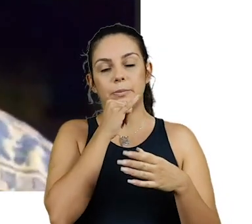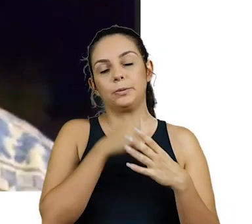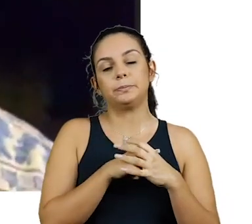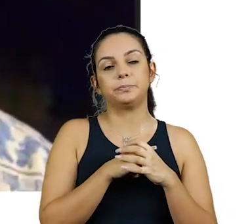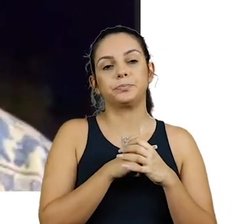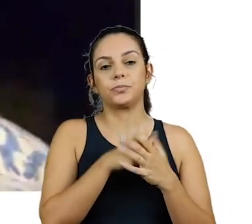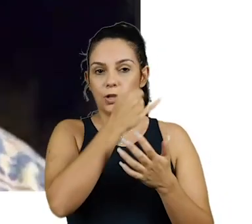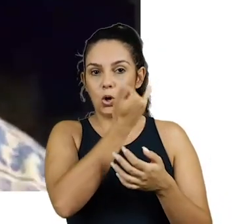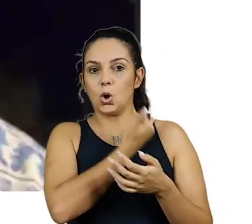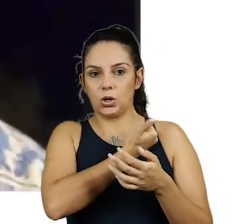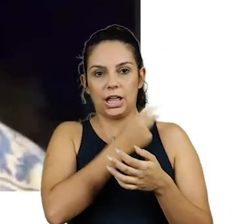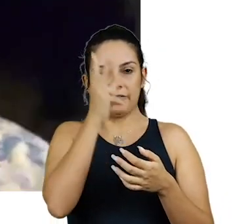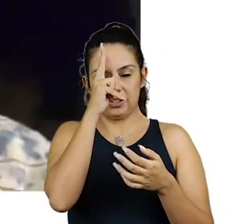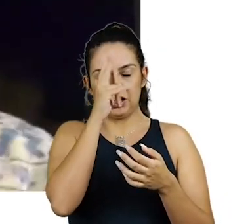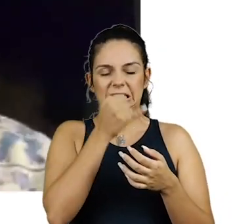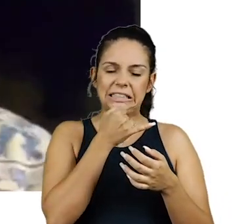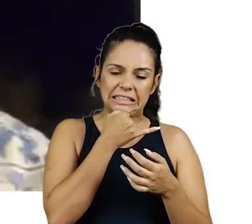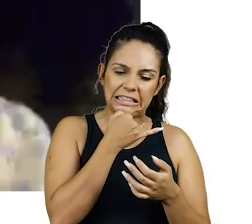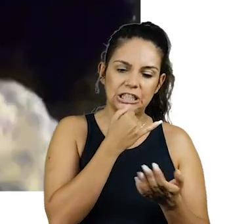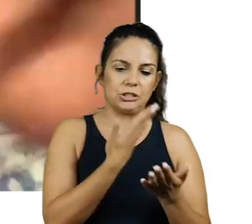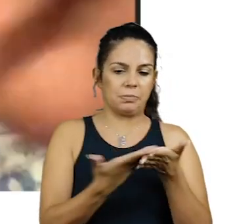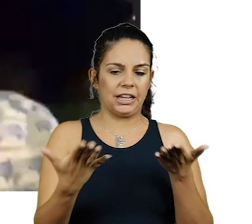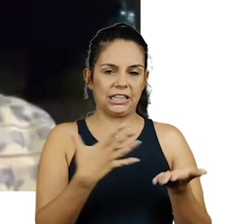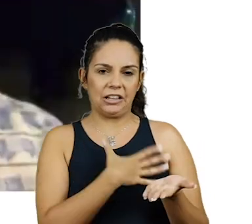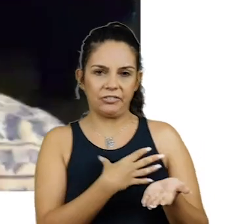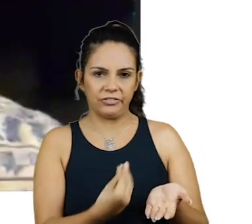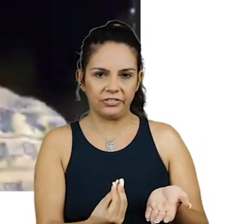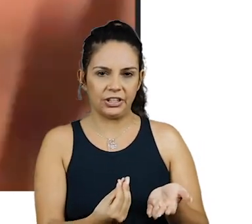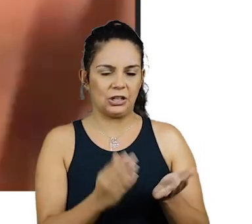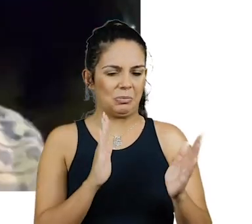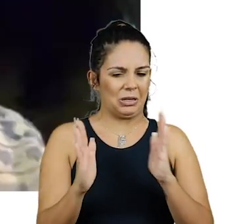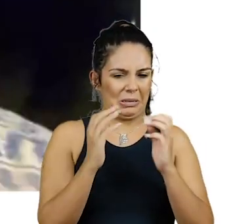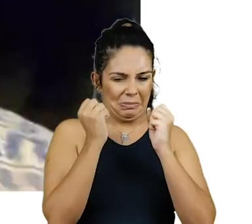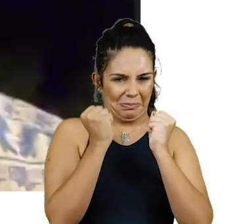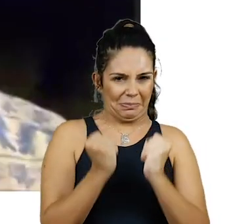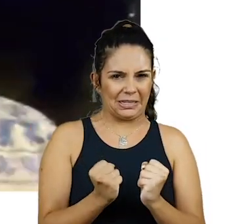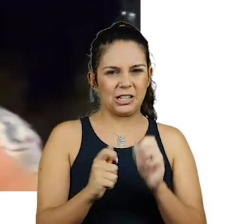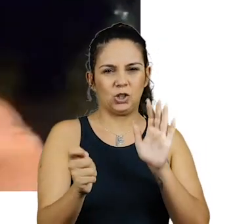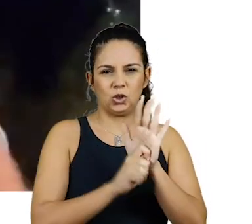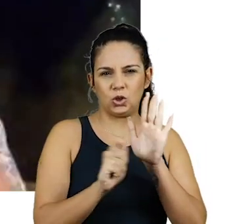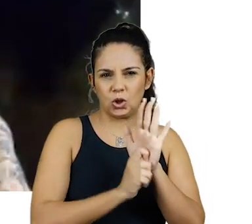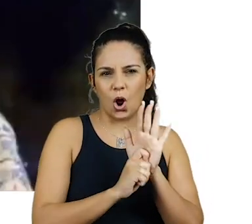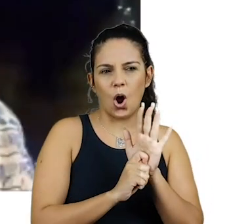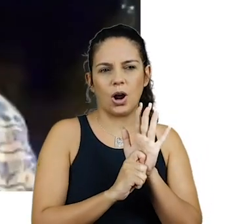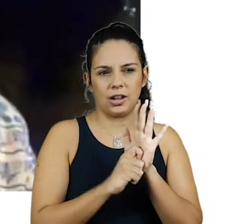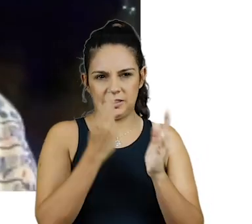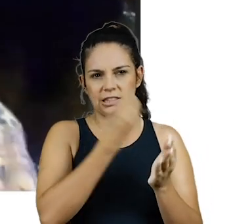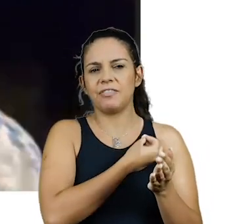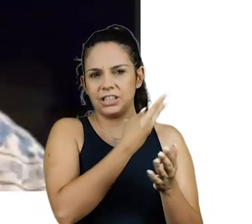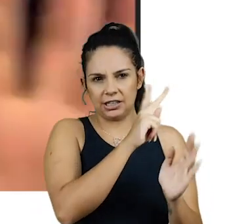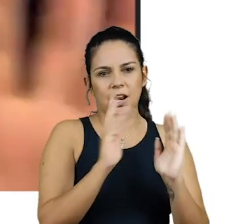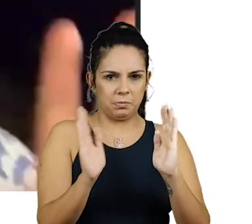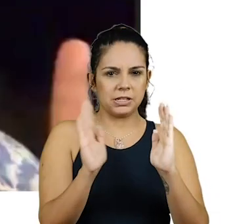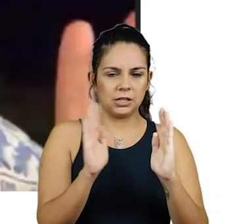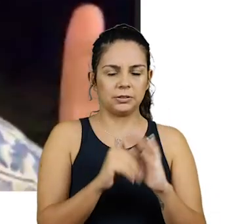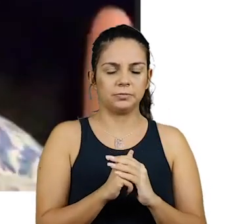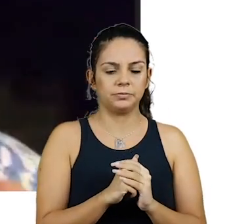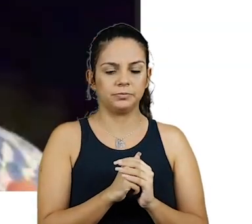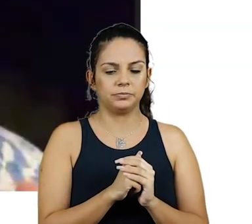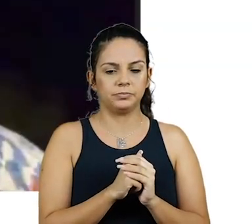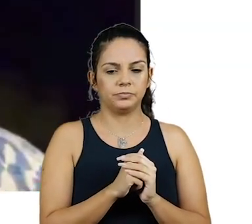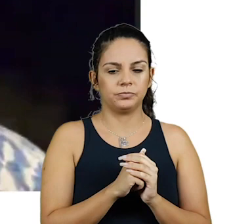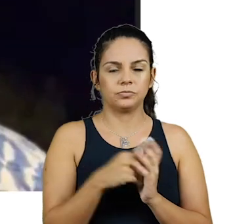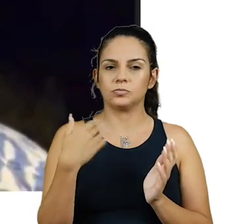história, às vezes triste, uma perda de um filho, um período pesado de drogas, uma coisa assim, e eu já me